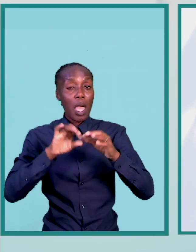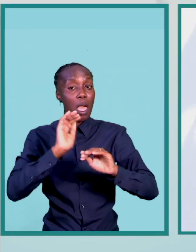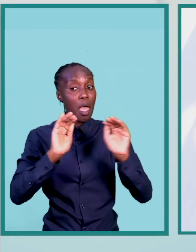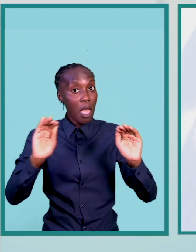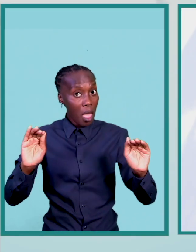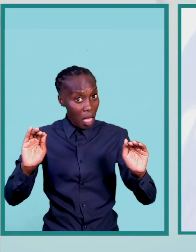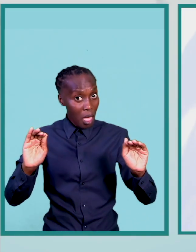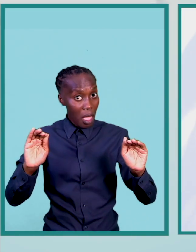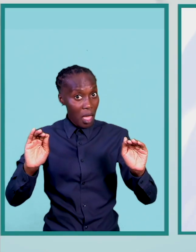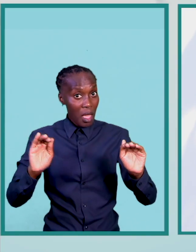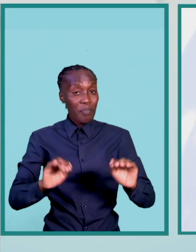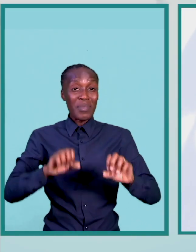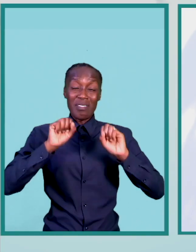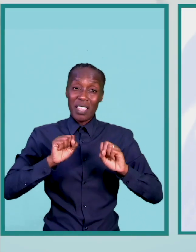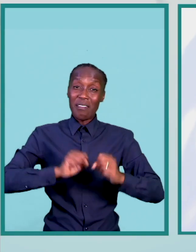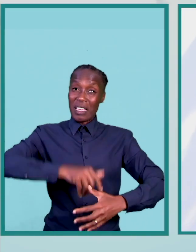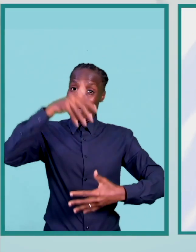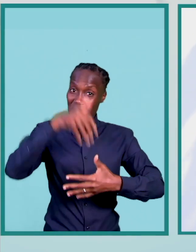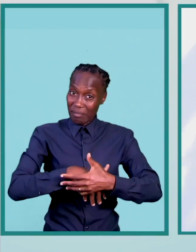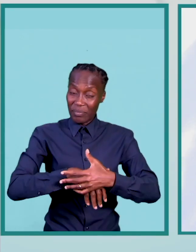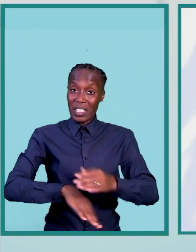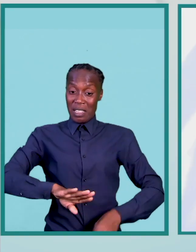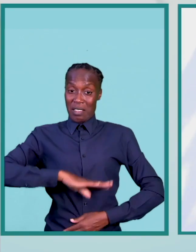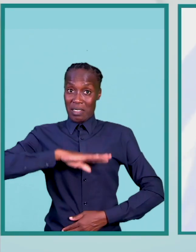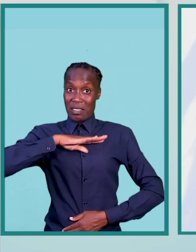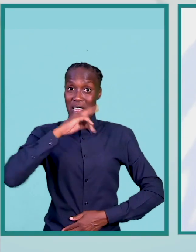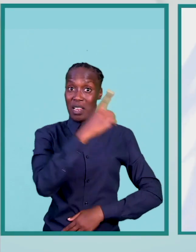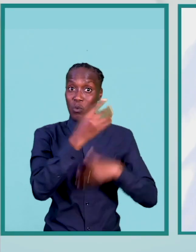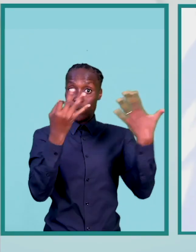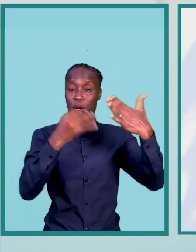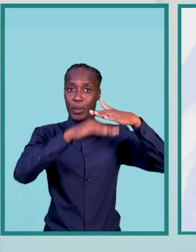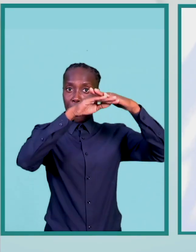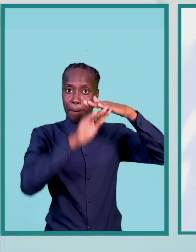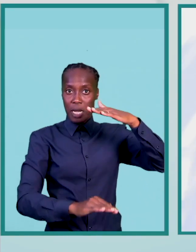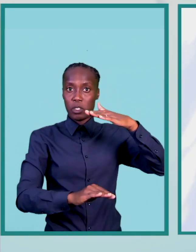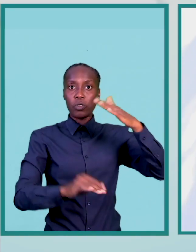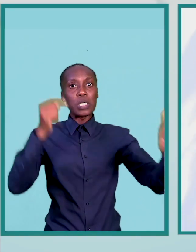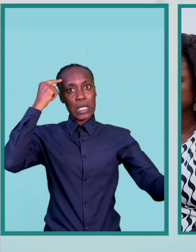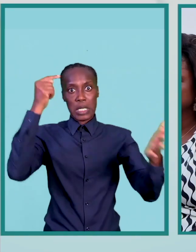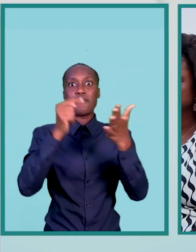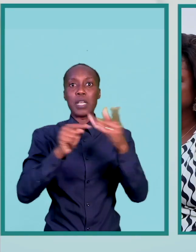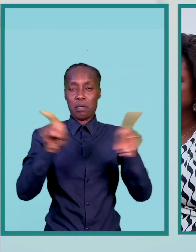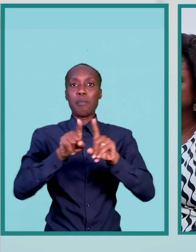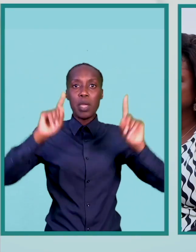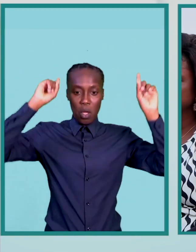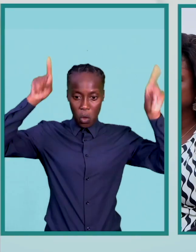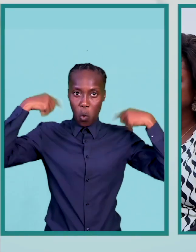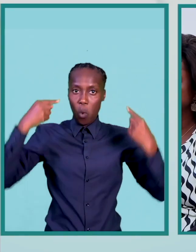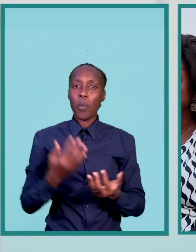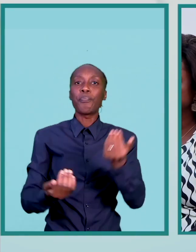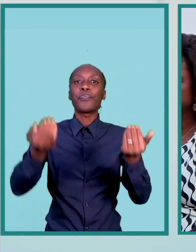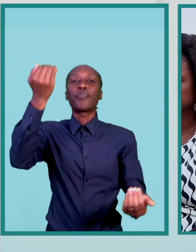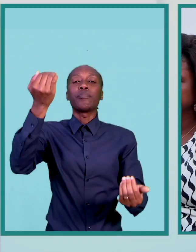está ali, unir-se com um outro rapaz é união prematura, abaixo de 18 anos. Percebe? Não é só pessoa adulta. Tem que ficar claro